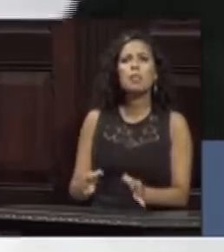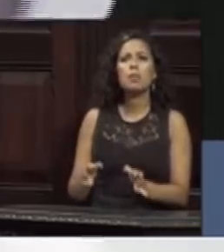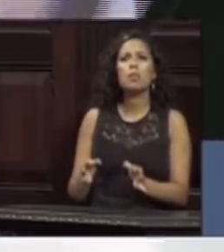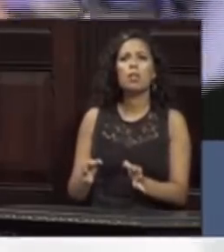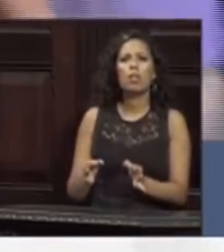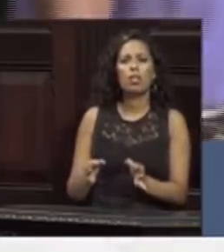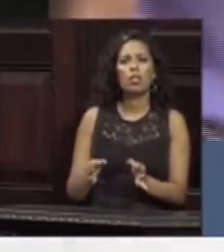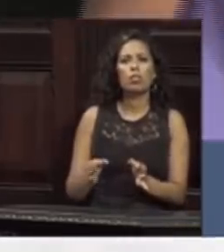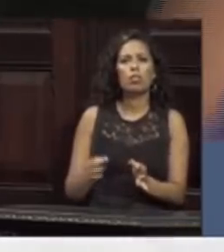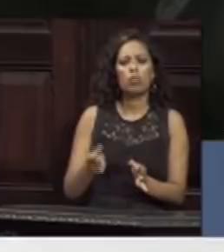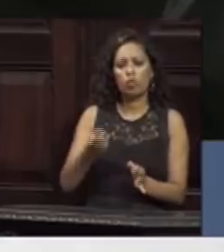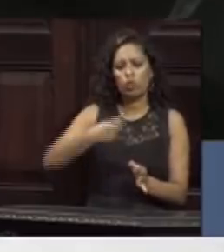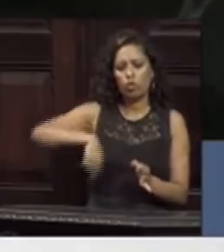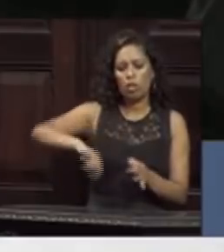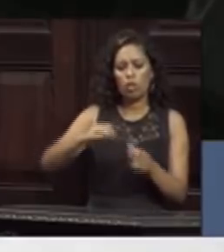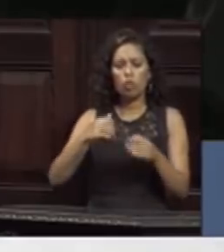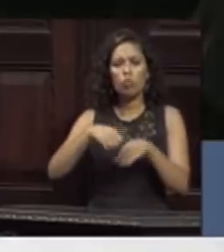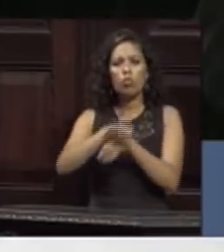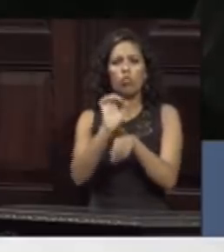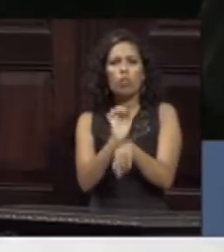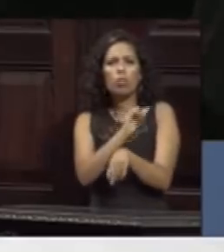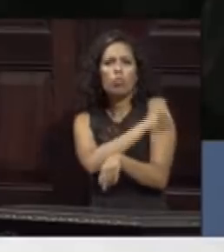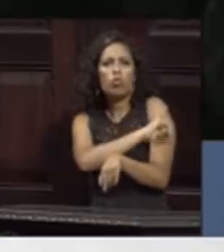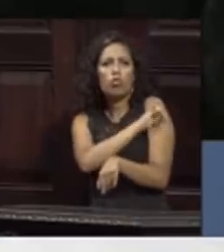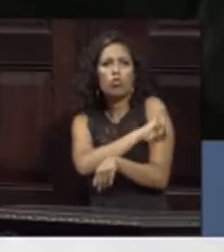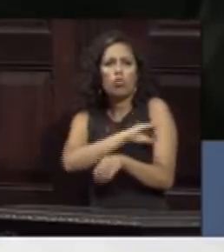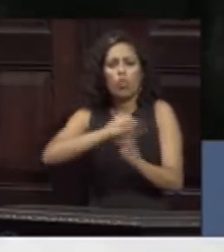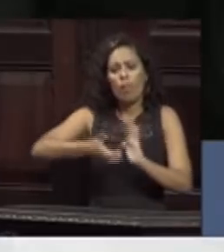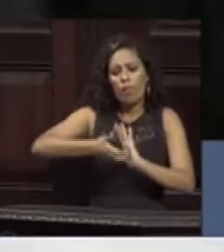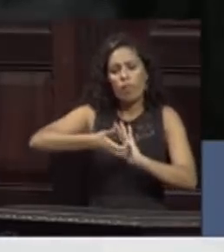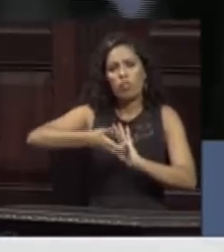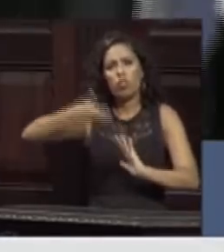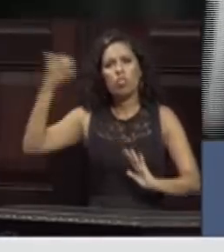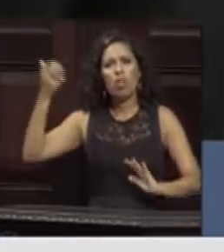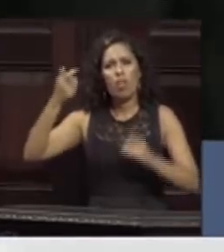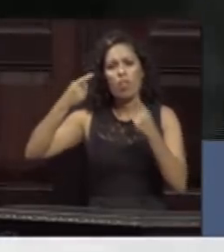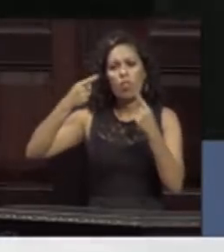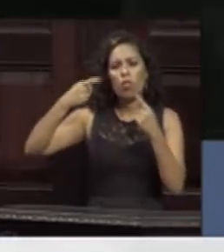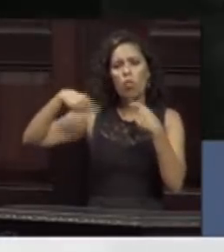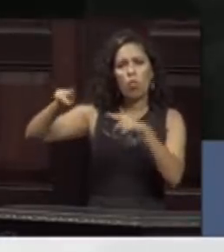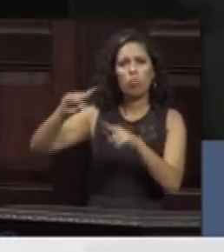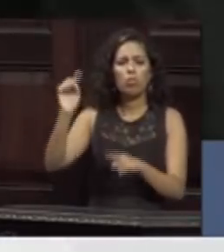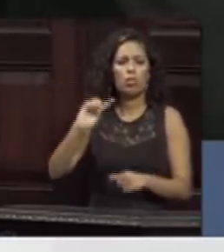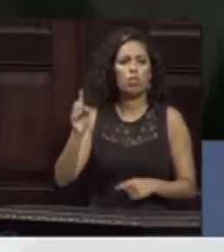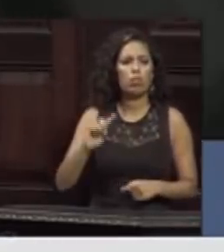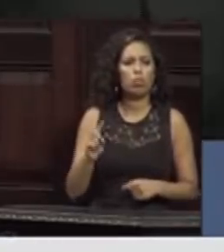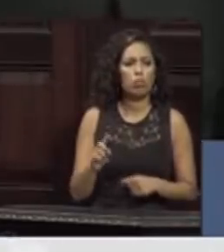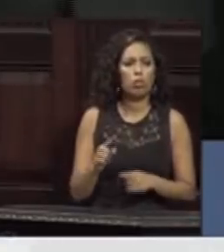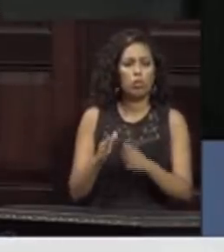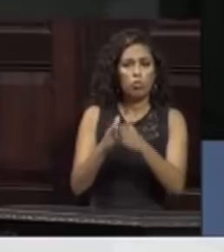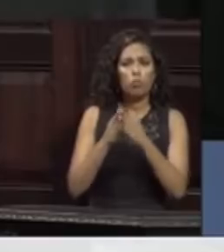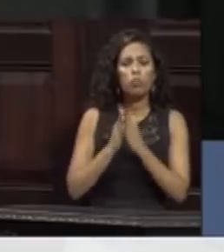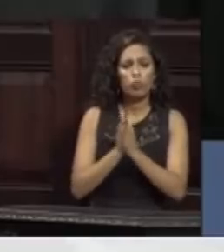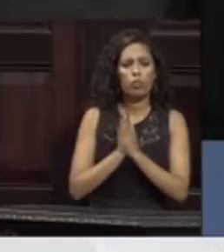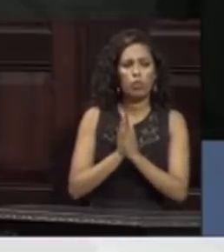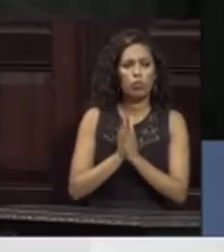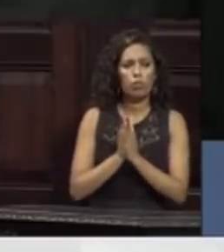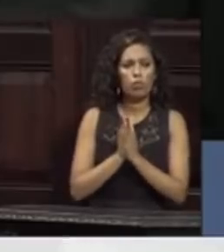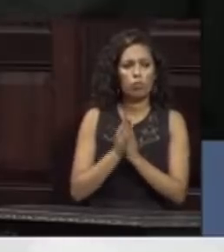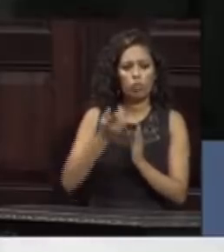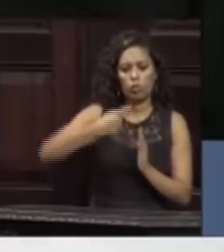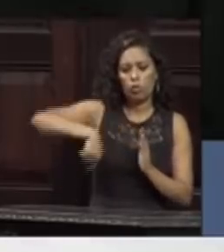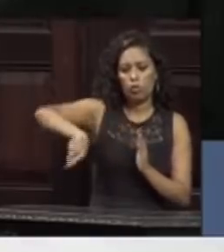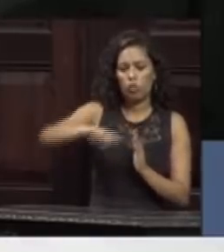da regra nacional, sob pena de termos um prejuízo enorme à economia do interior. É esse apelo que a